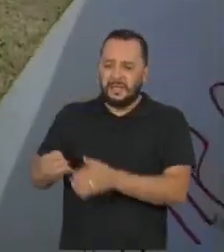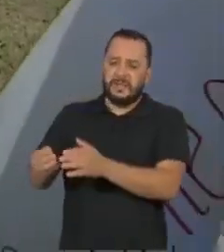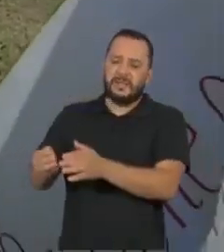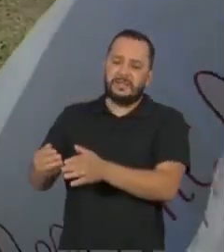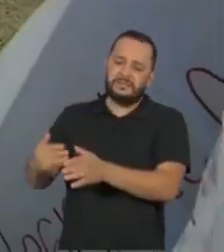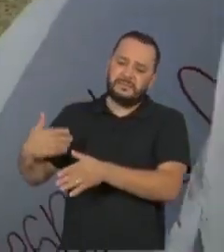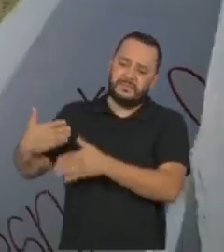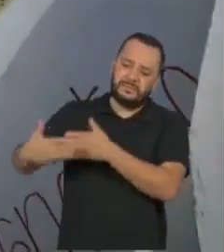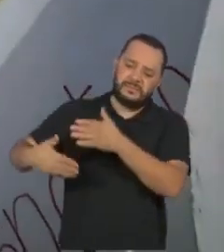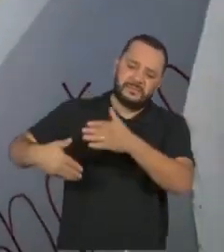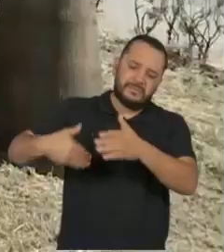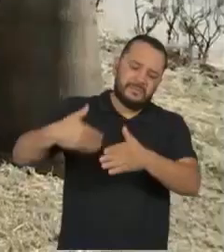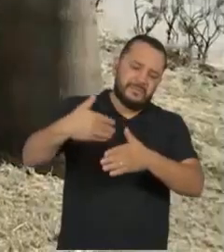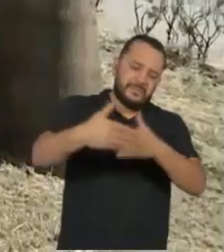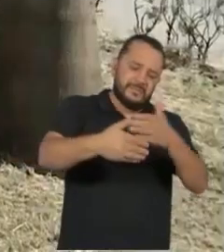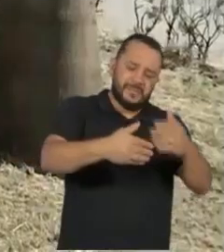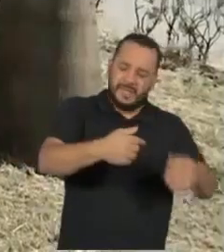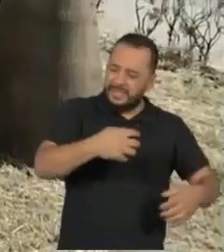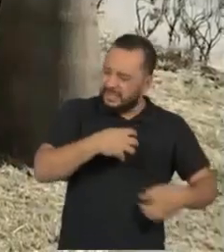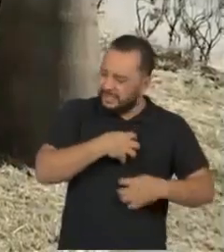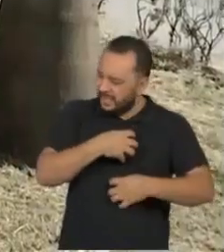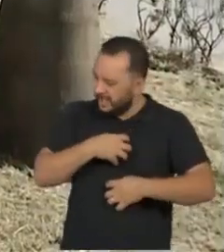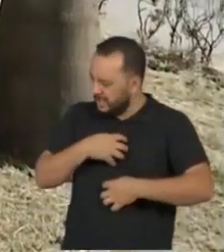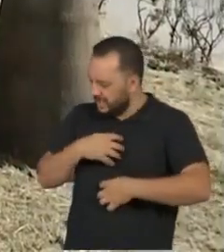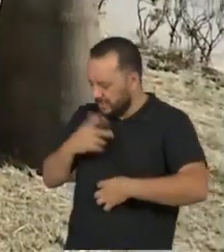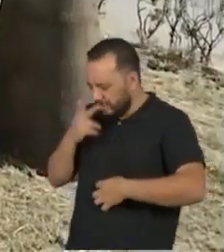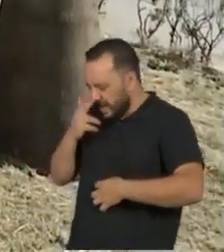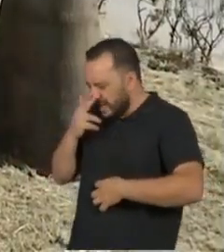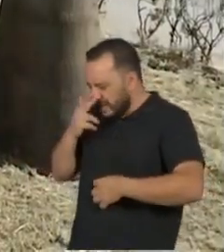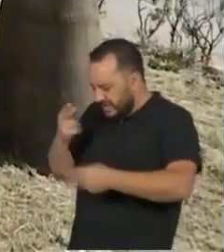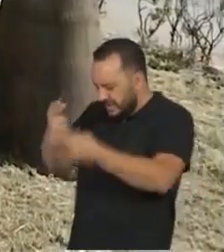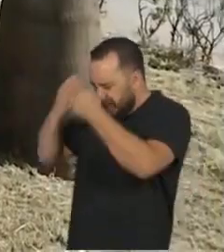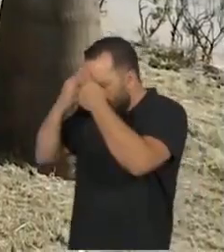seguindo, mas a gente ainda se sente preso no dia 25.